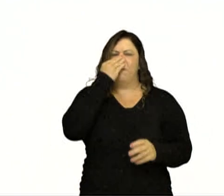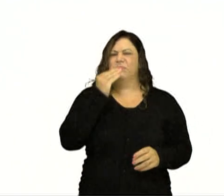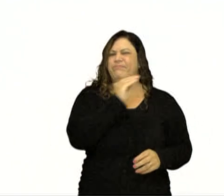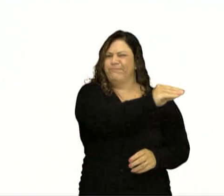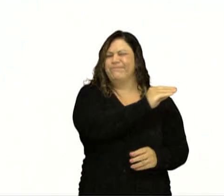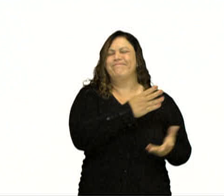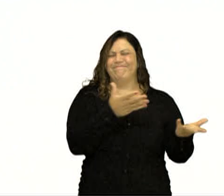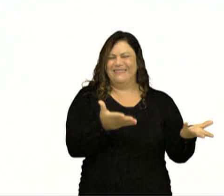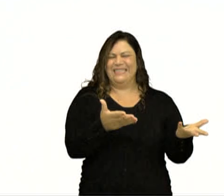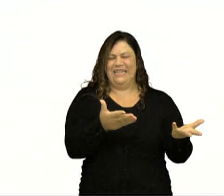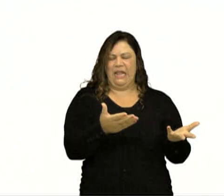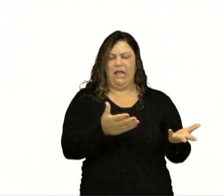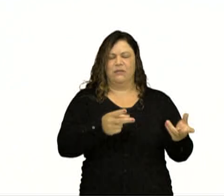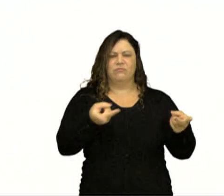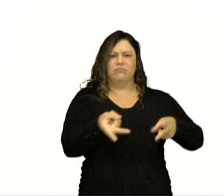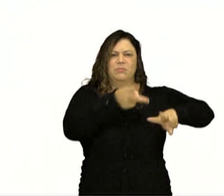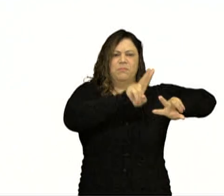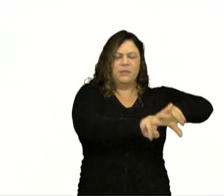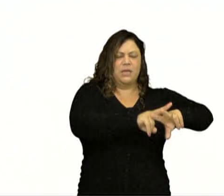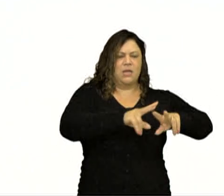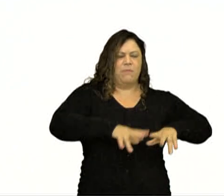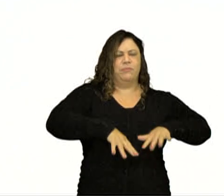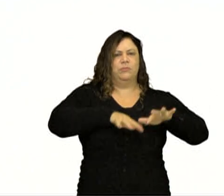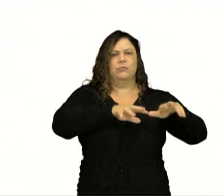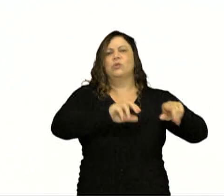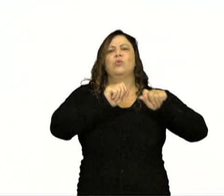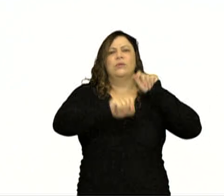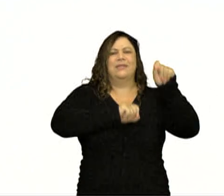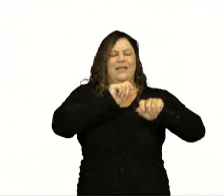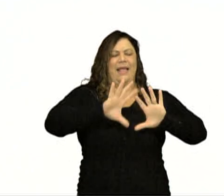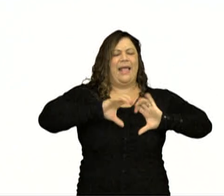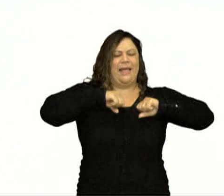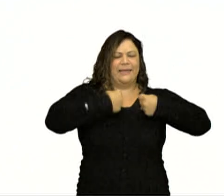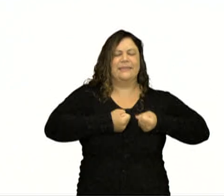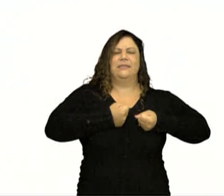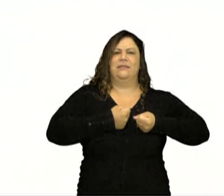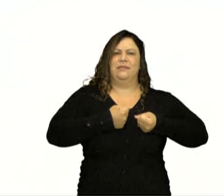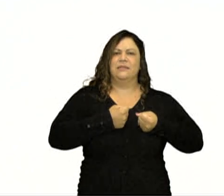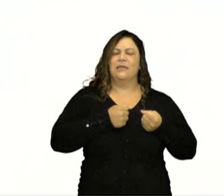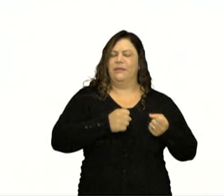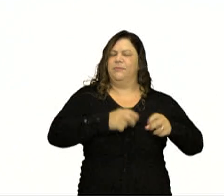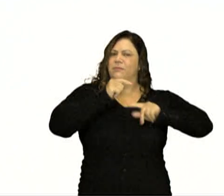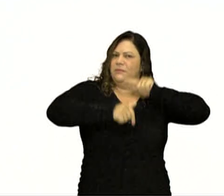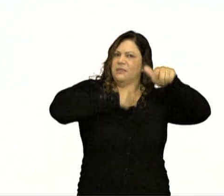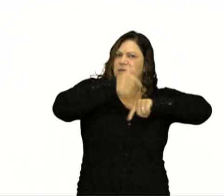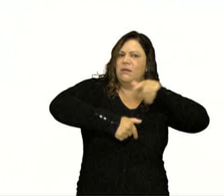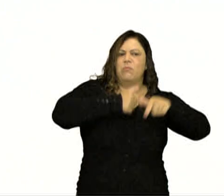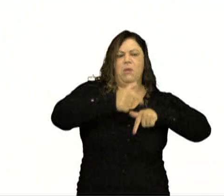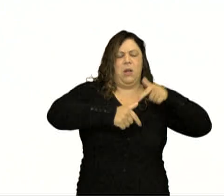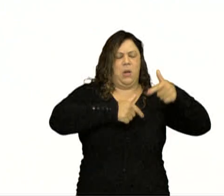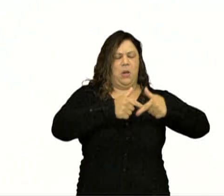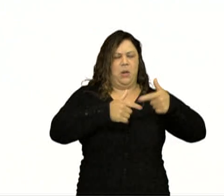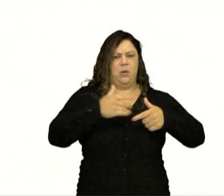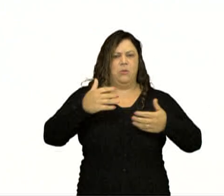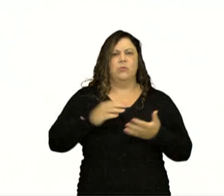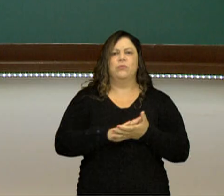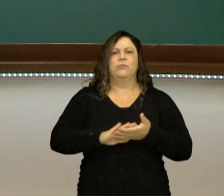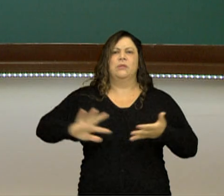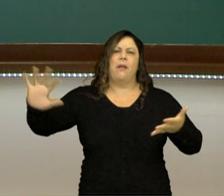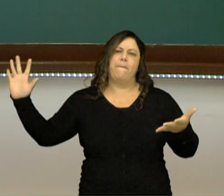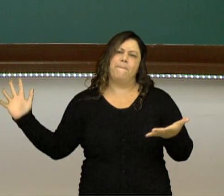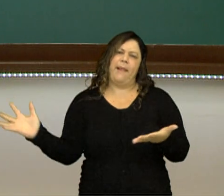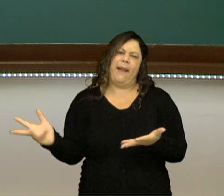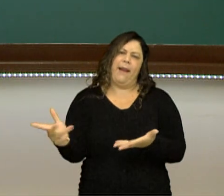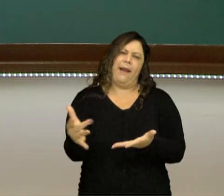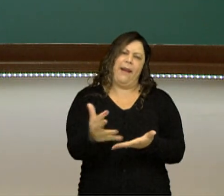para campos de trabalho forçados e também para campos de extermínio, onde eles eram esgotados em toda a sua cultura, em toda a